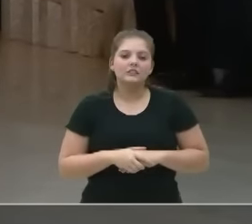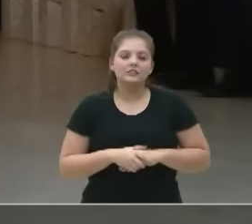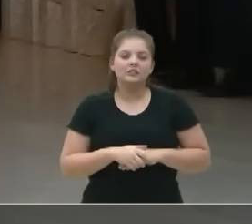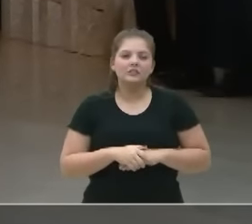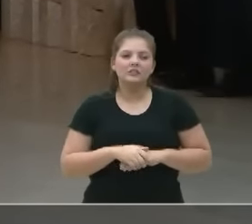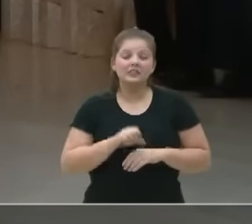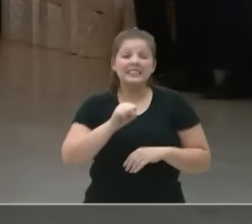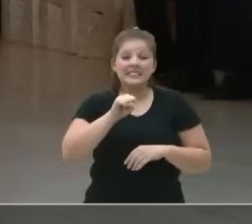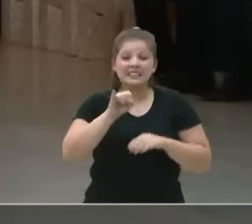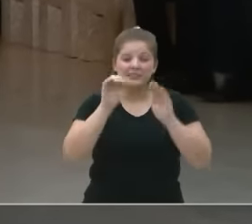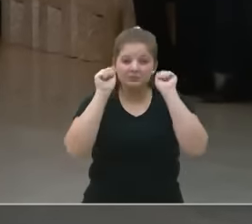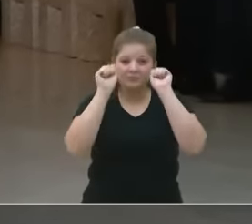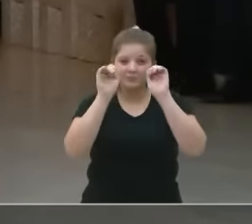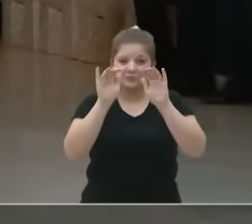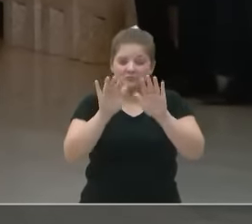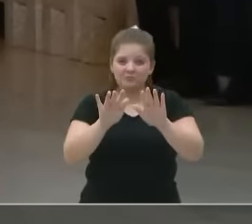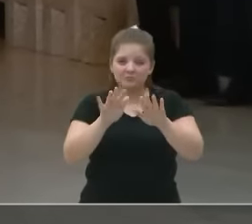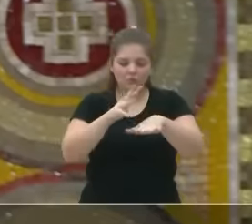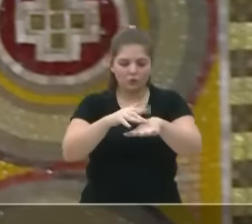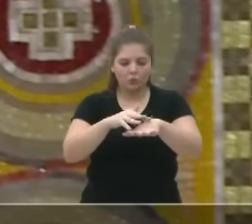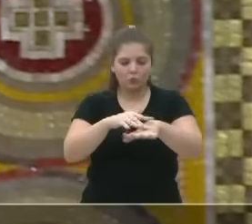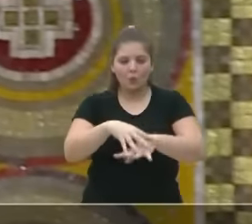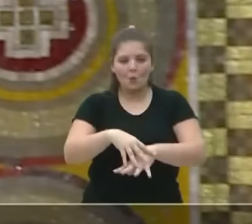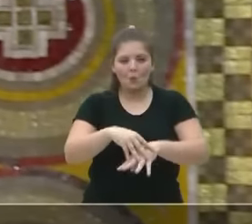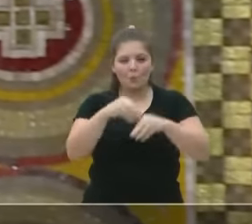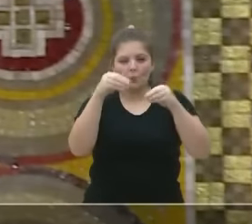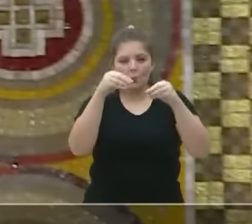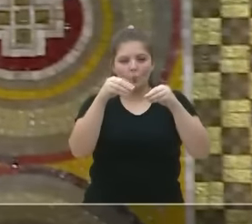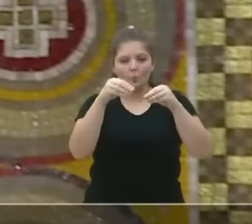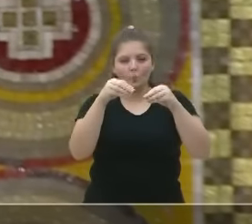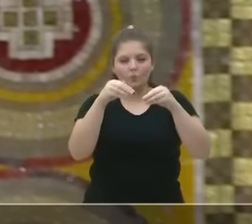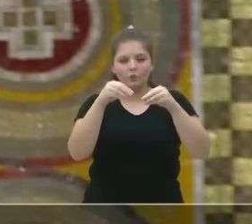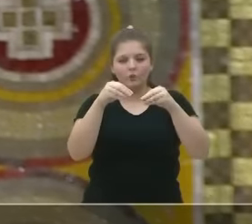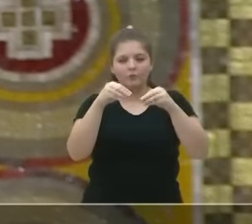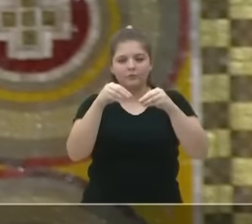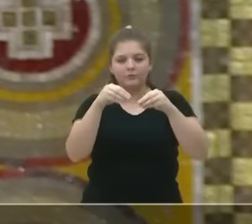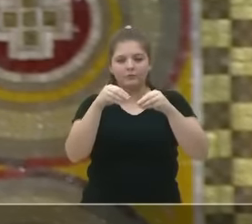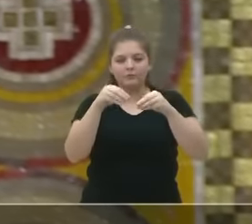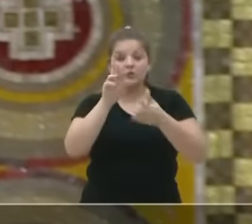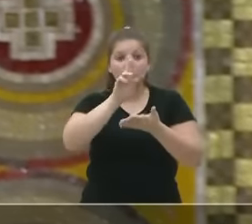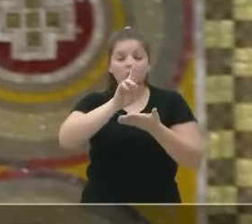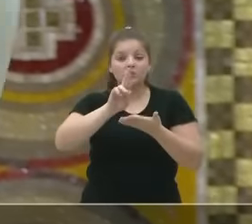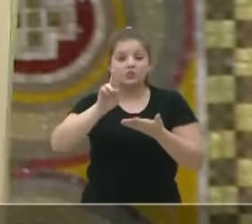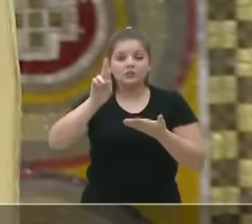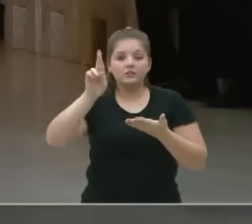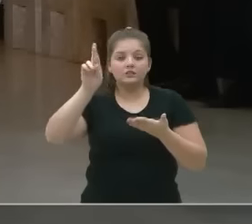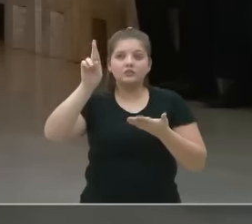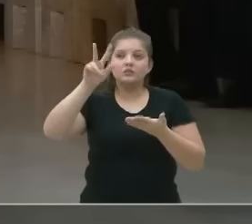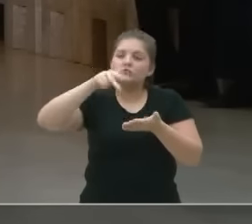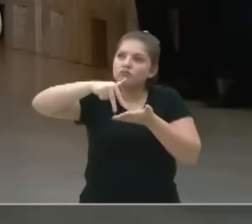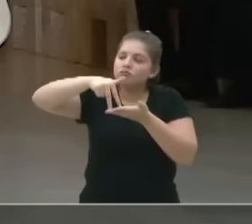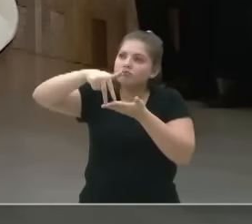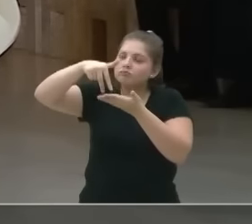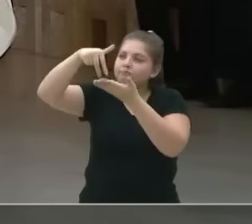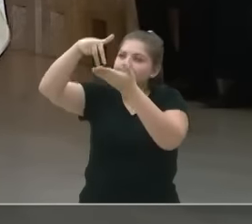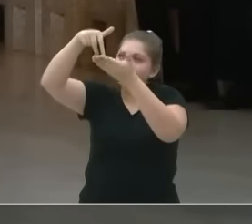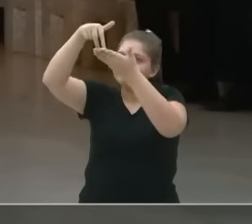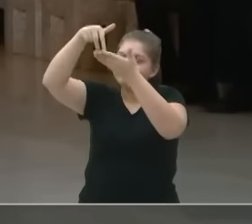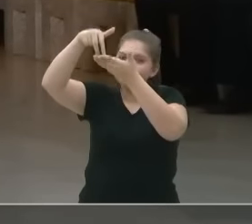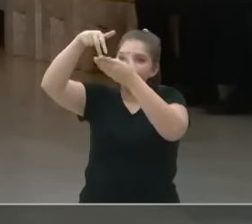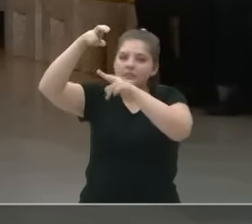Se impuser a mão nos doentes, eles ficarão curados. E o Senhor subiu aos céus